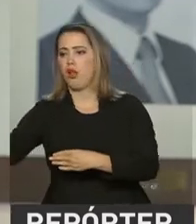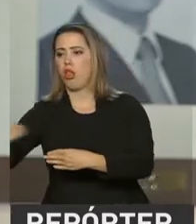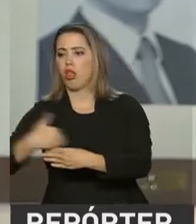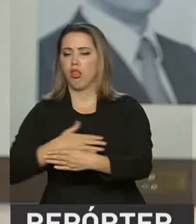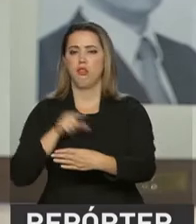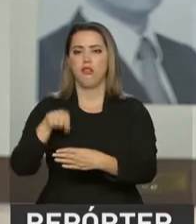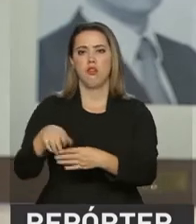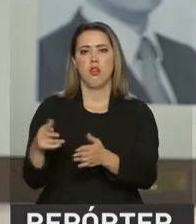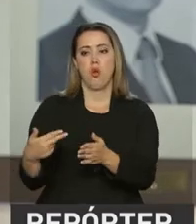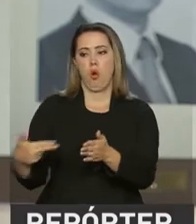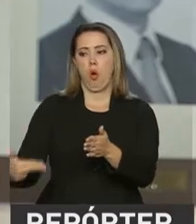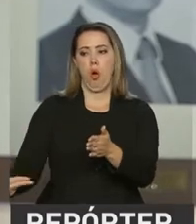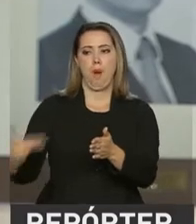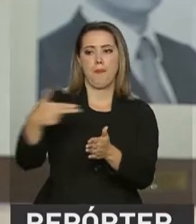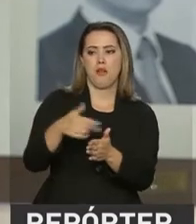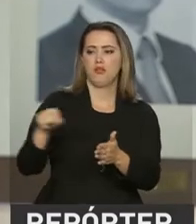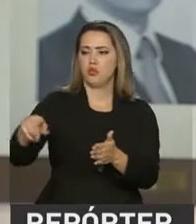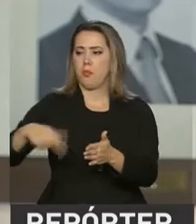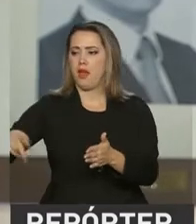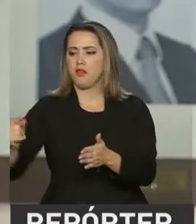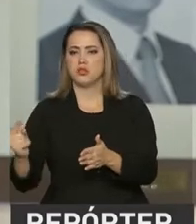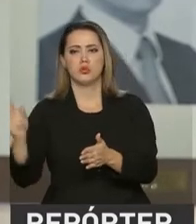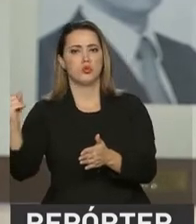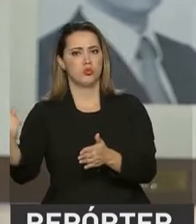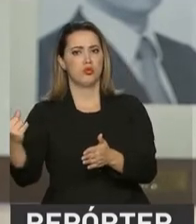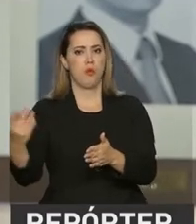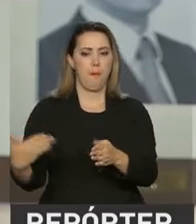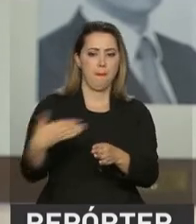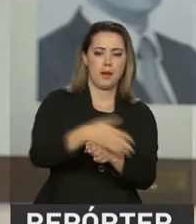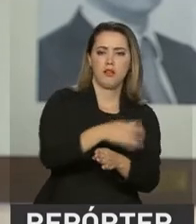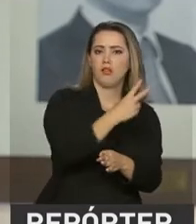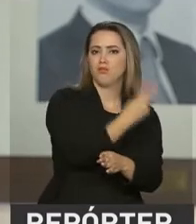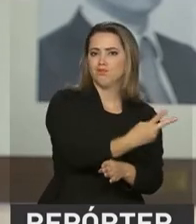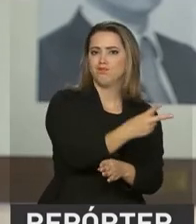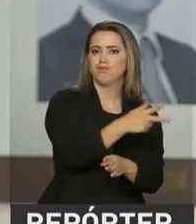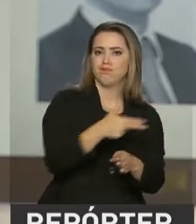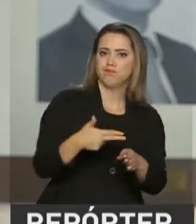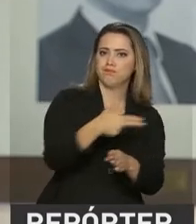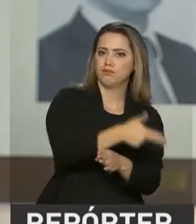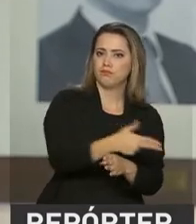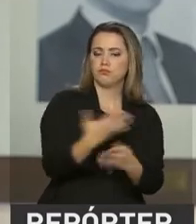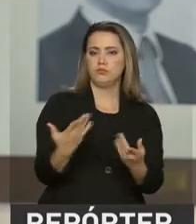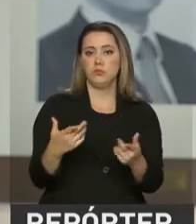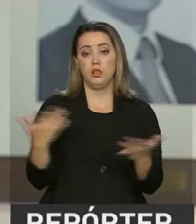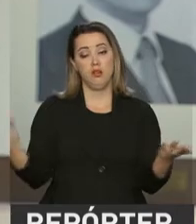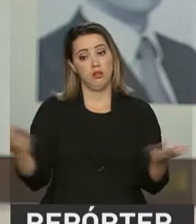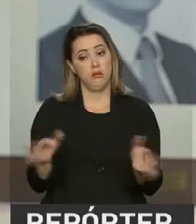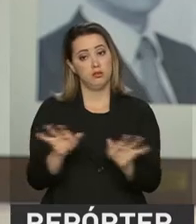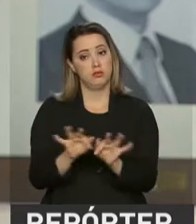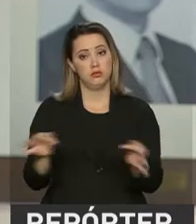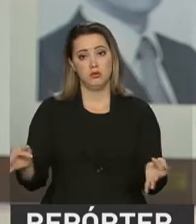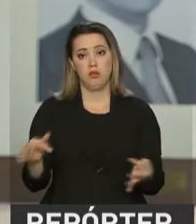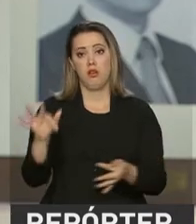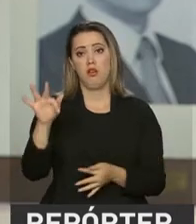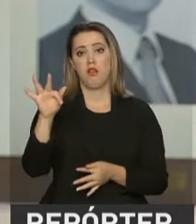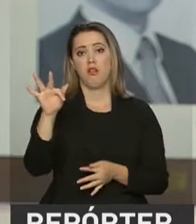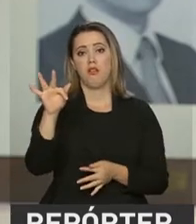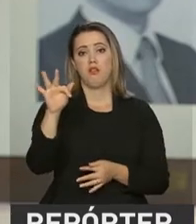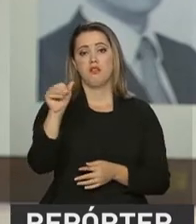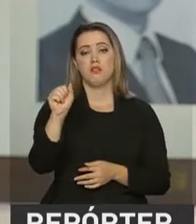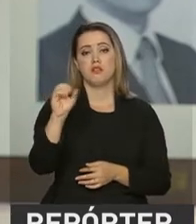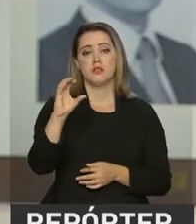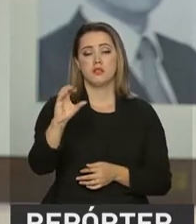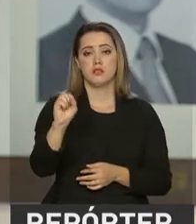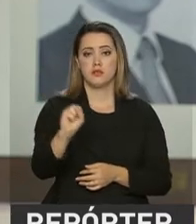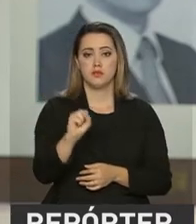chegando aqui roubados um de outros países o legalmente importados de outros países que com o desarmamento das farc alguns